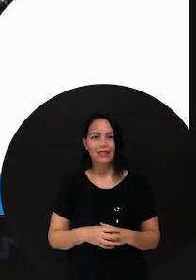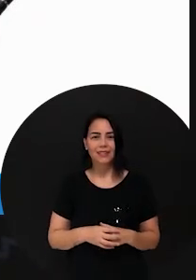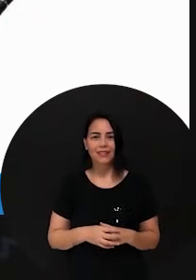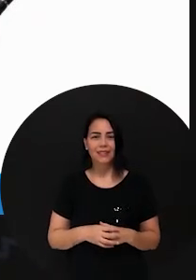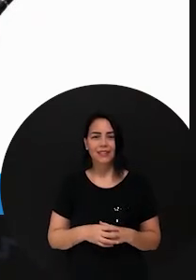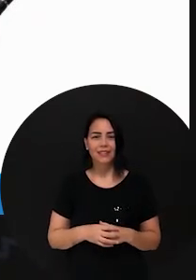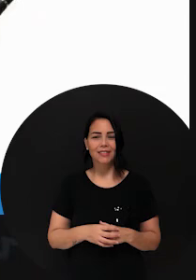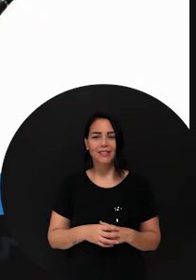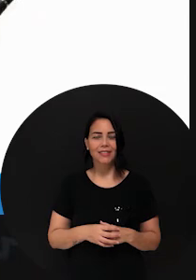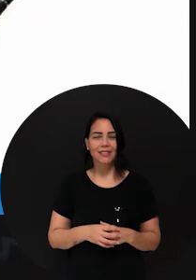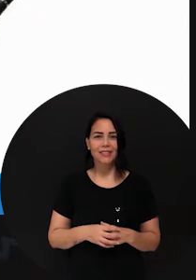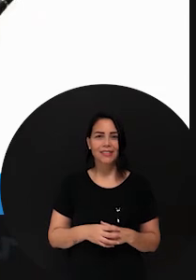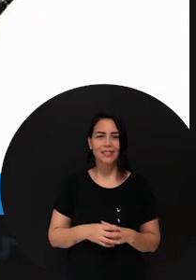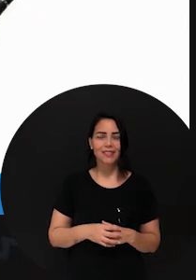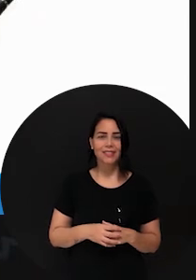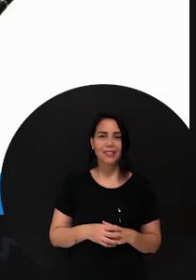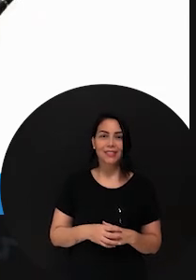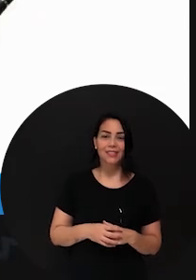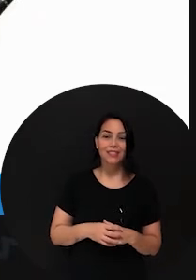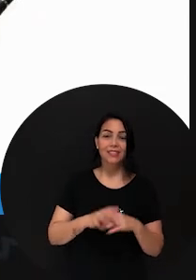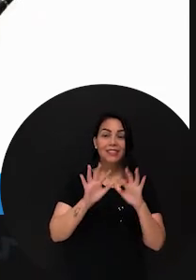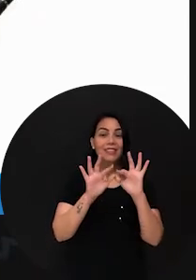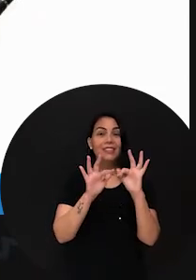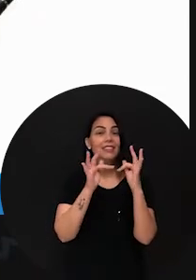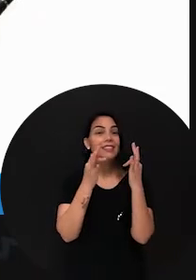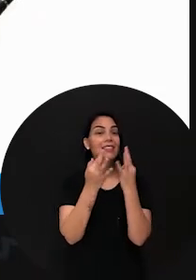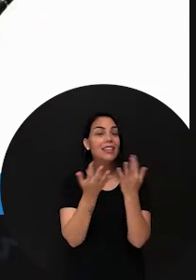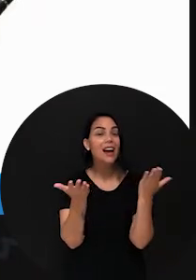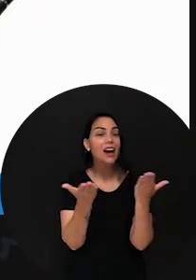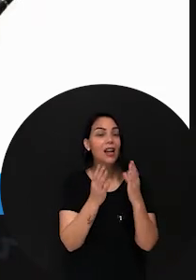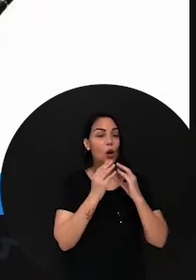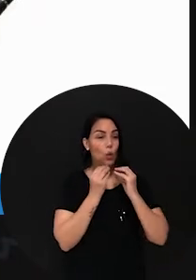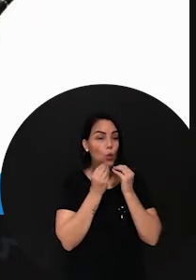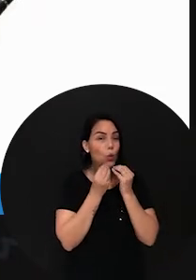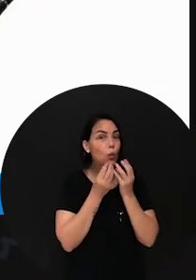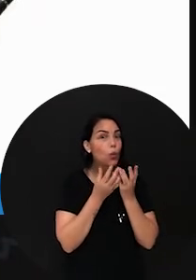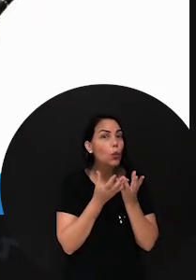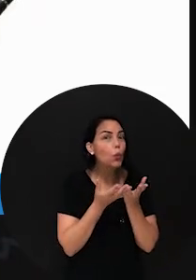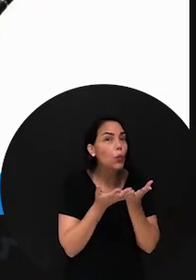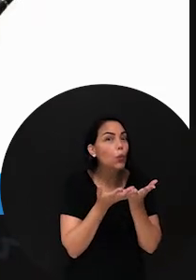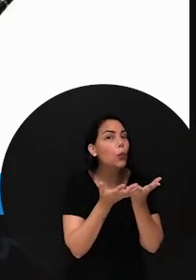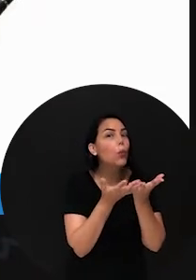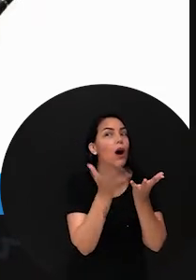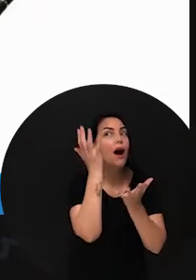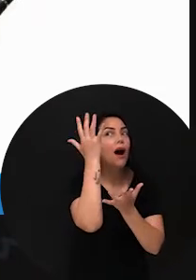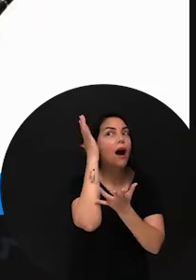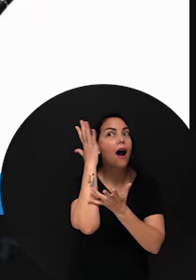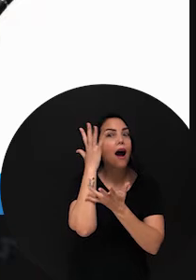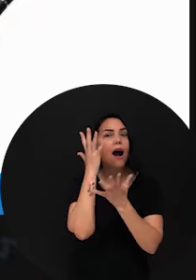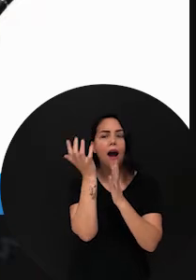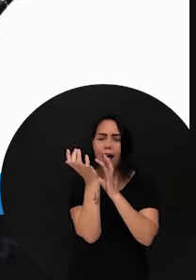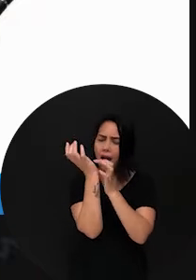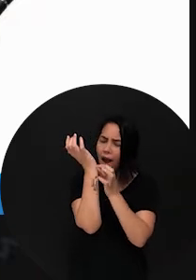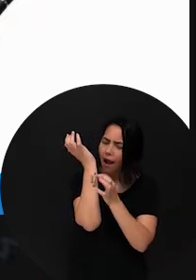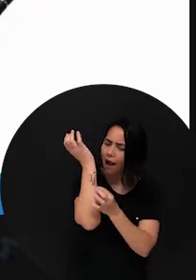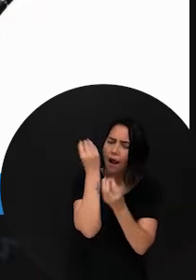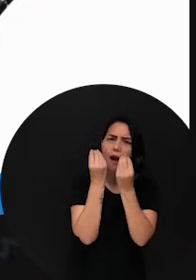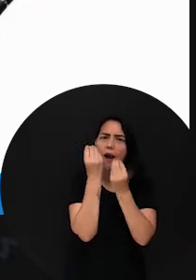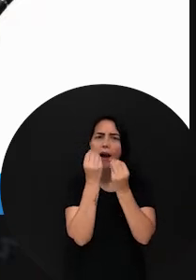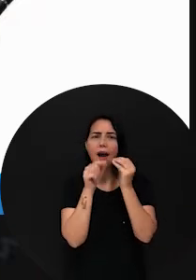A gente entra aqui, então, na família dos sopros, das madeiras. Todos esses aqui